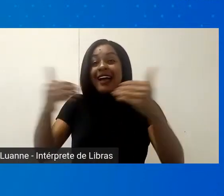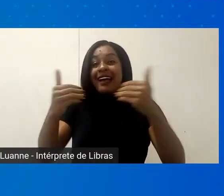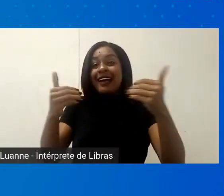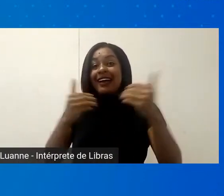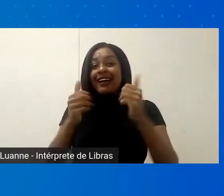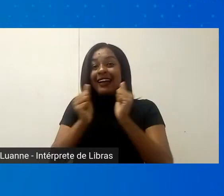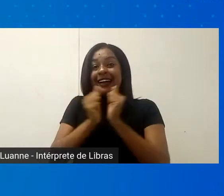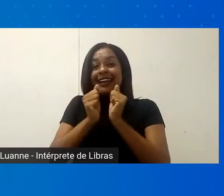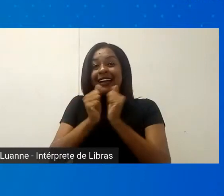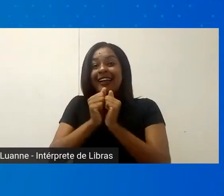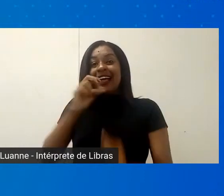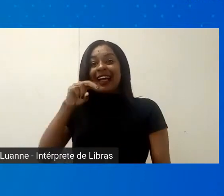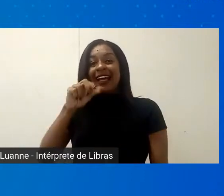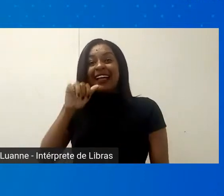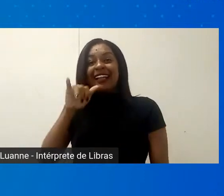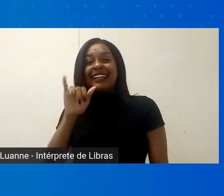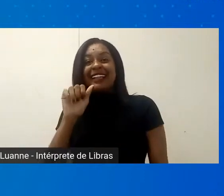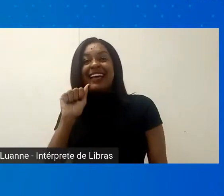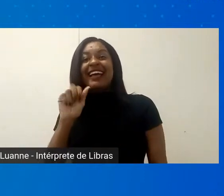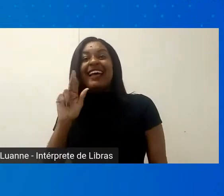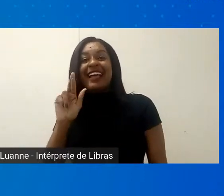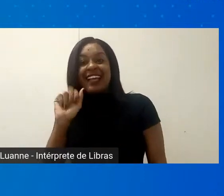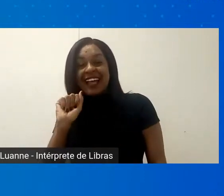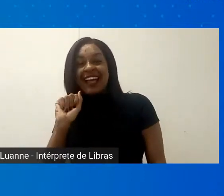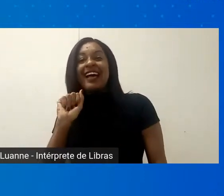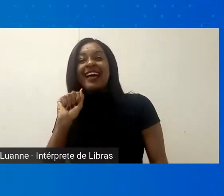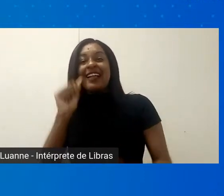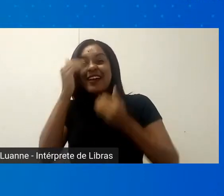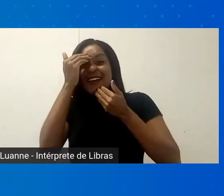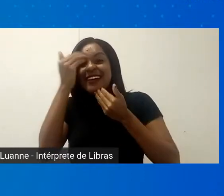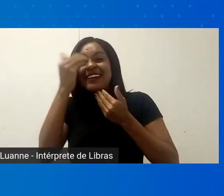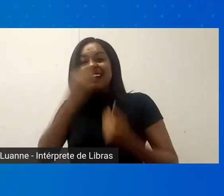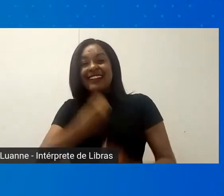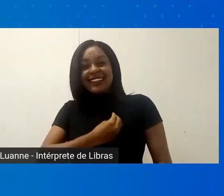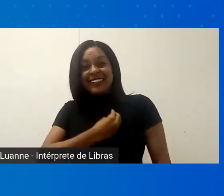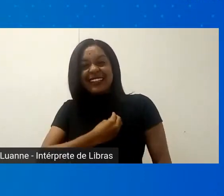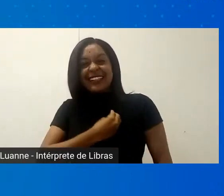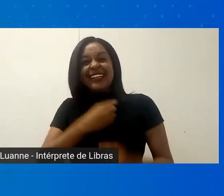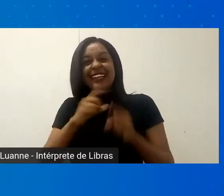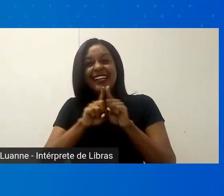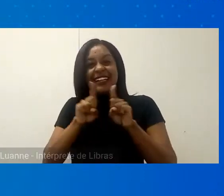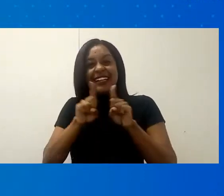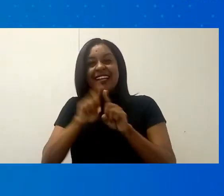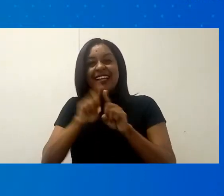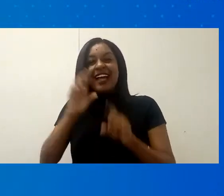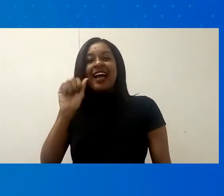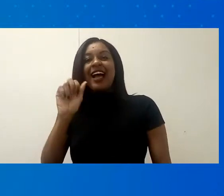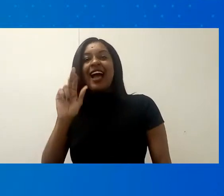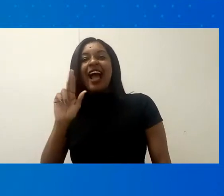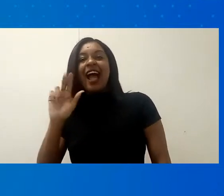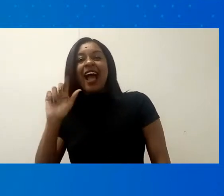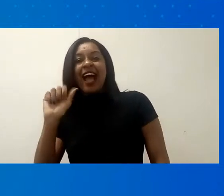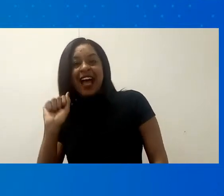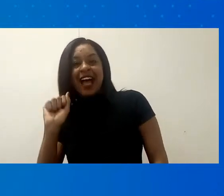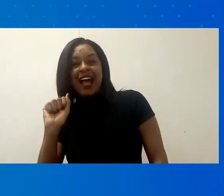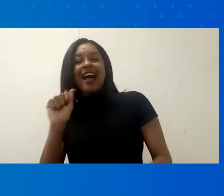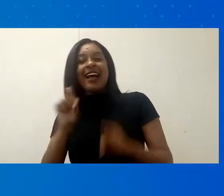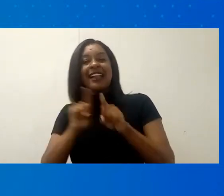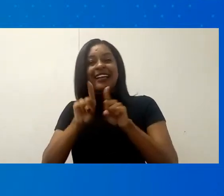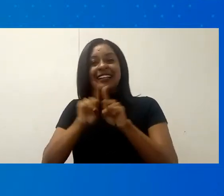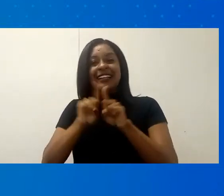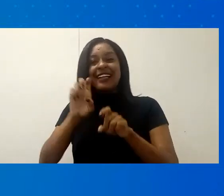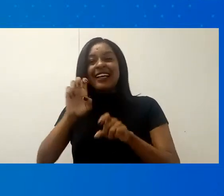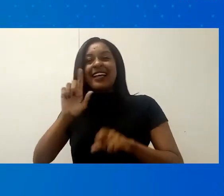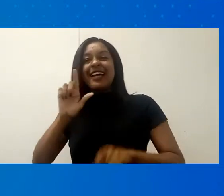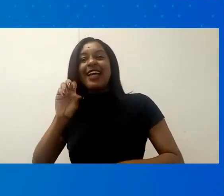obrigada pela sua presença Nayara Carla Cristina Helô Campos e as pessoas